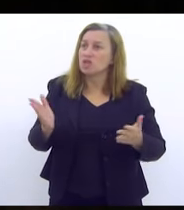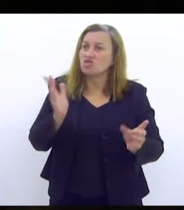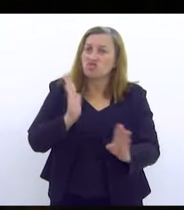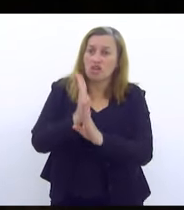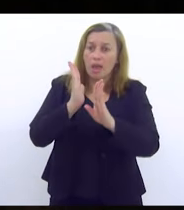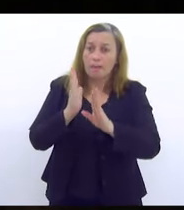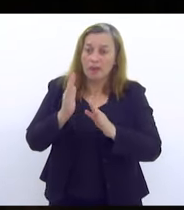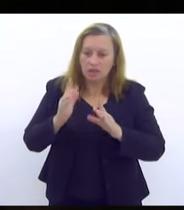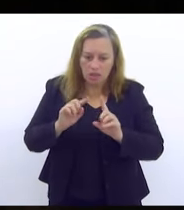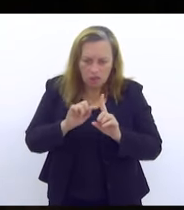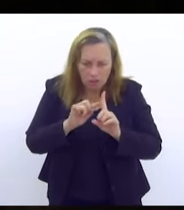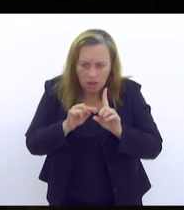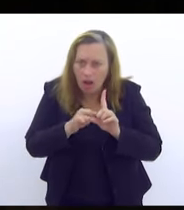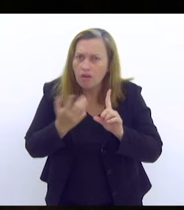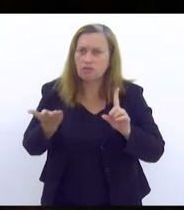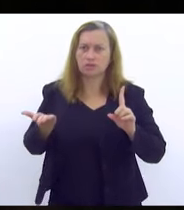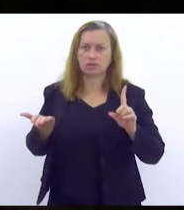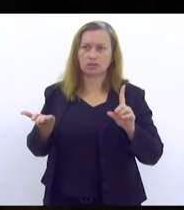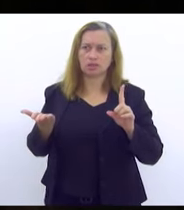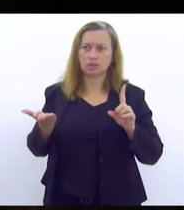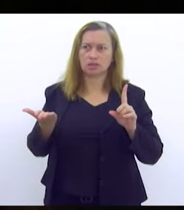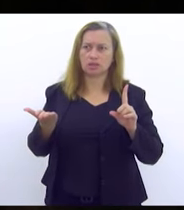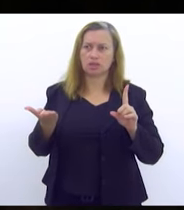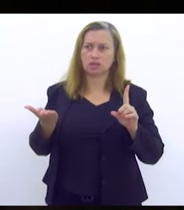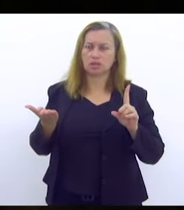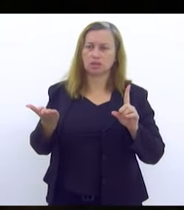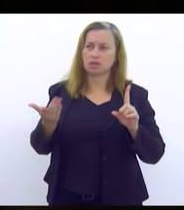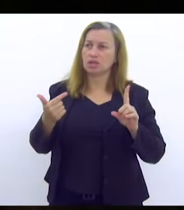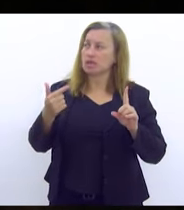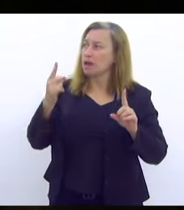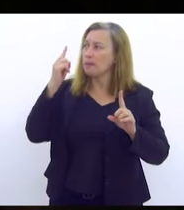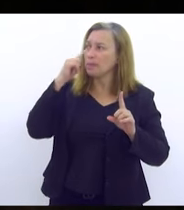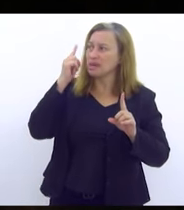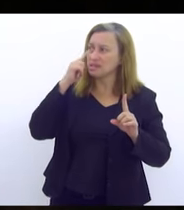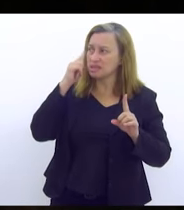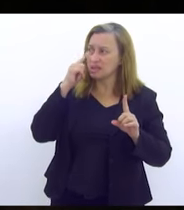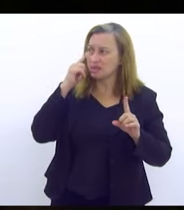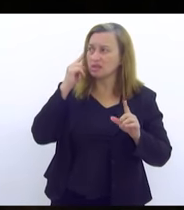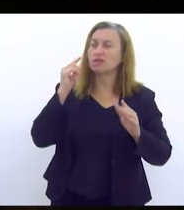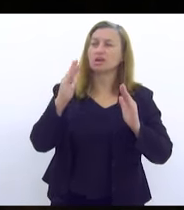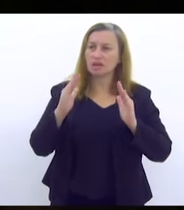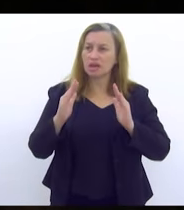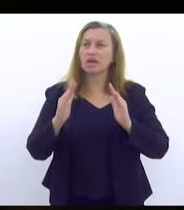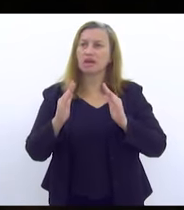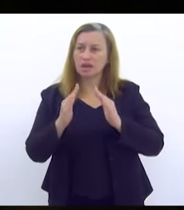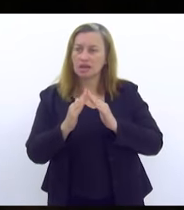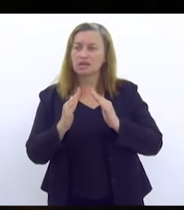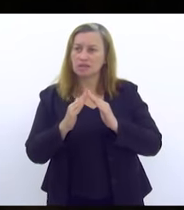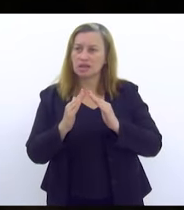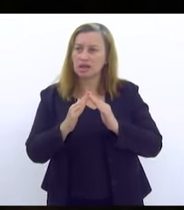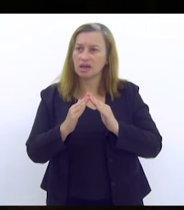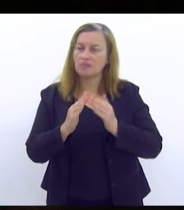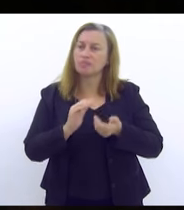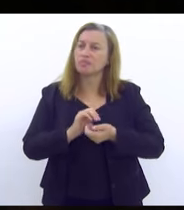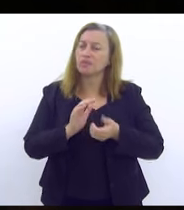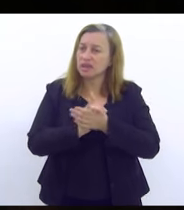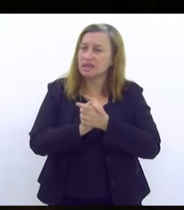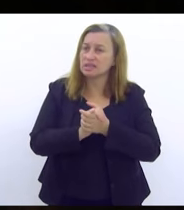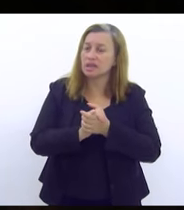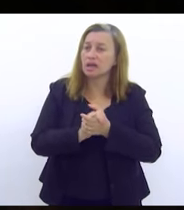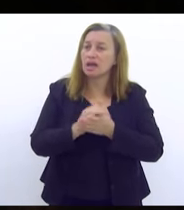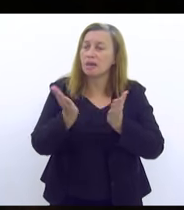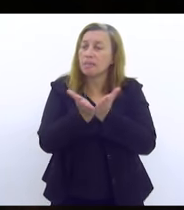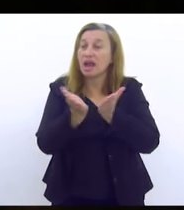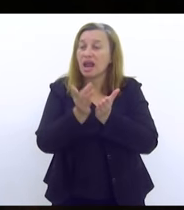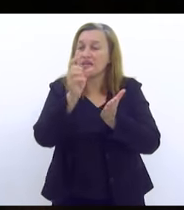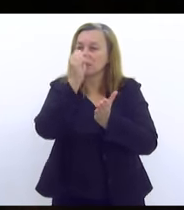grávida. E ele, projetando o casamento, pensou em sair fora. Aí a Bíblia diz: